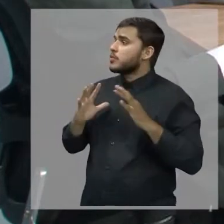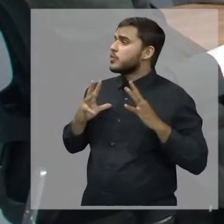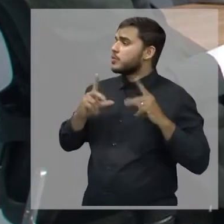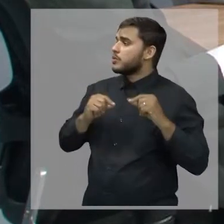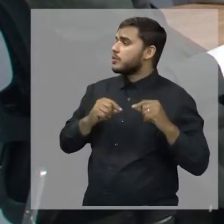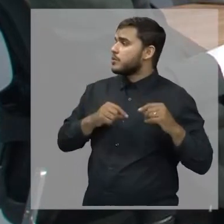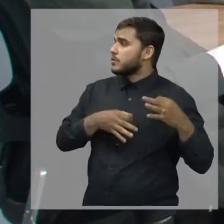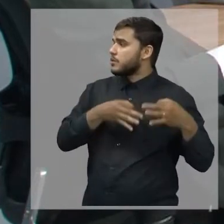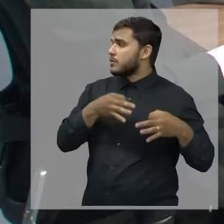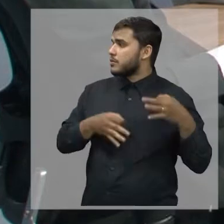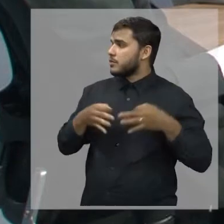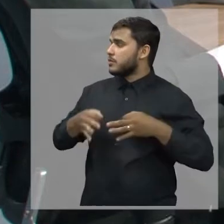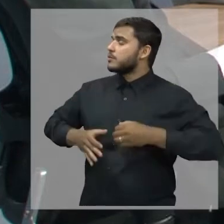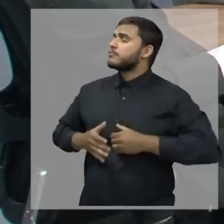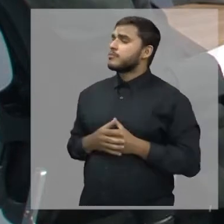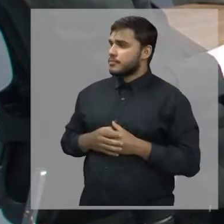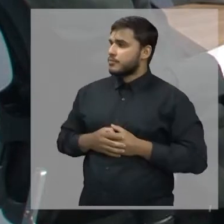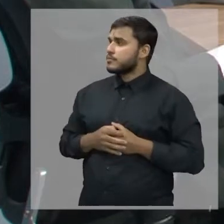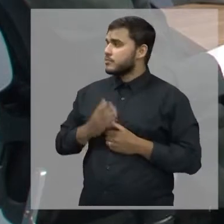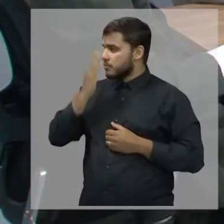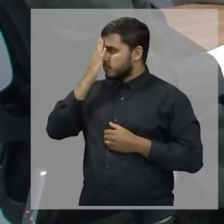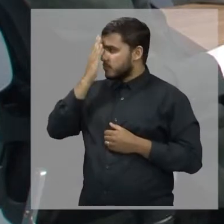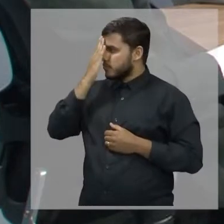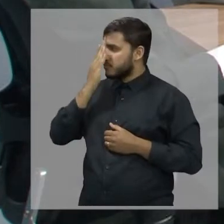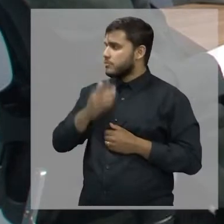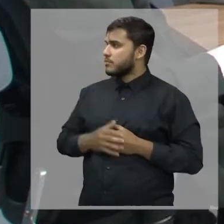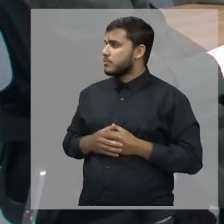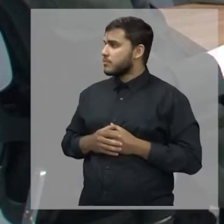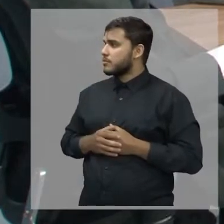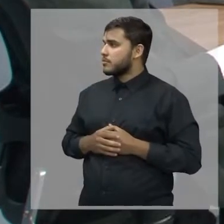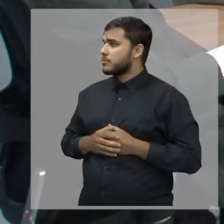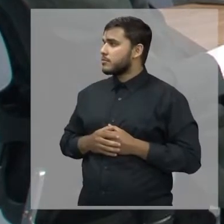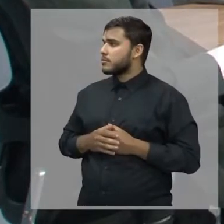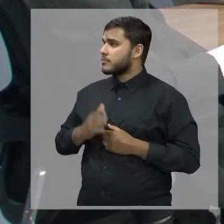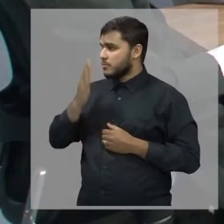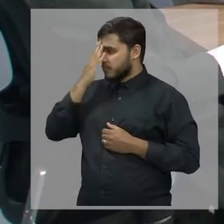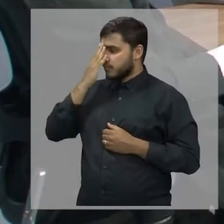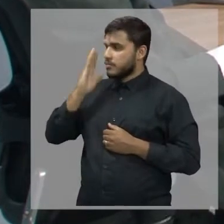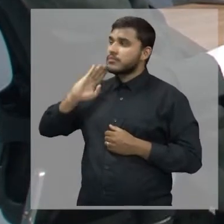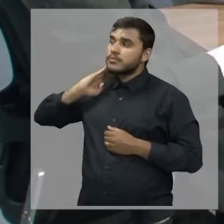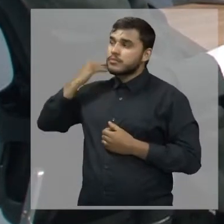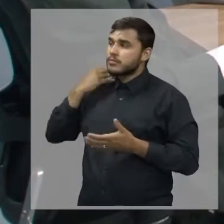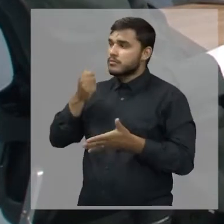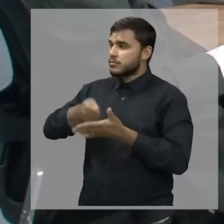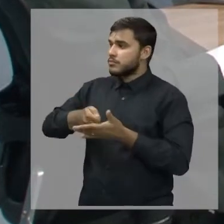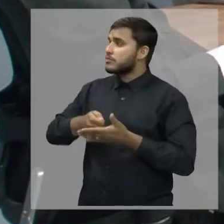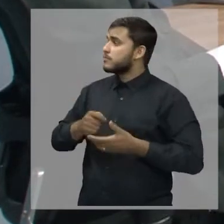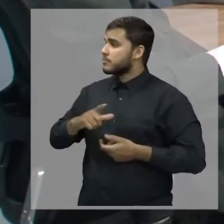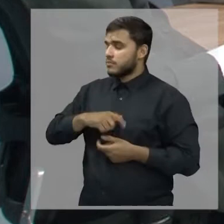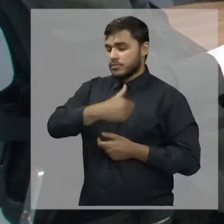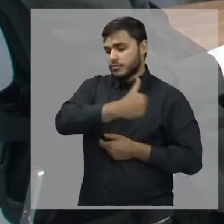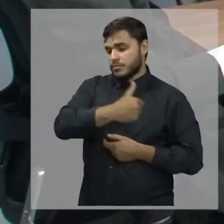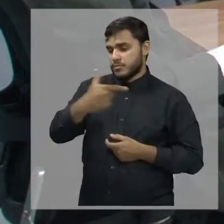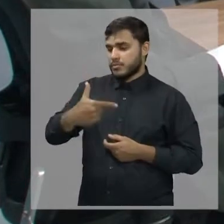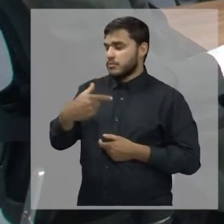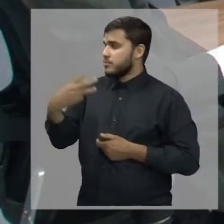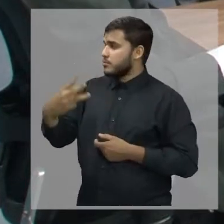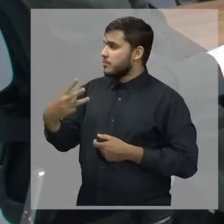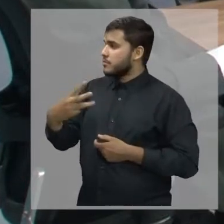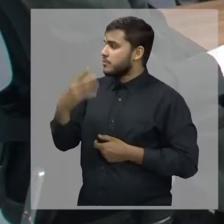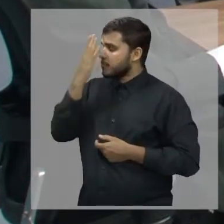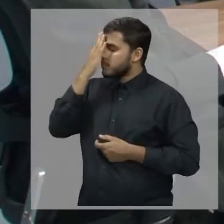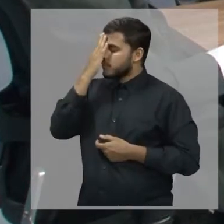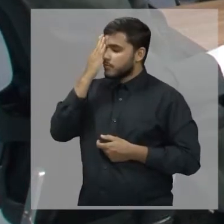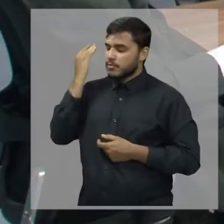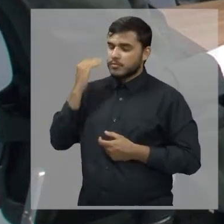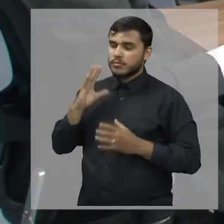comum, até os juízes usam esse que eu acabei de dizer aqui, ainda ontem eu ouvi. Ainda ontem eu ouvi assim, que é uma interpretação, tudo. Por isso que eu